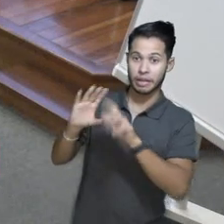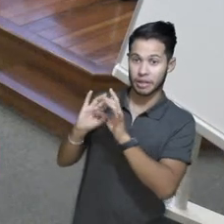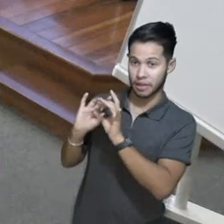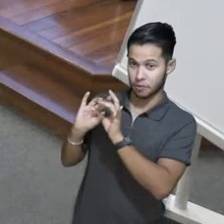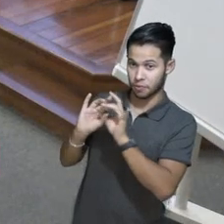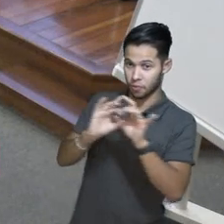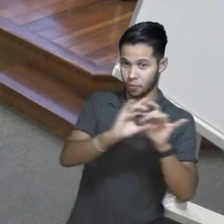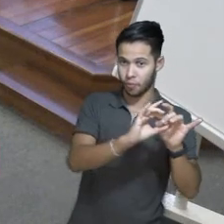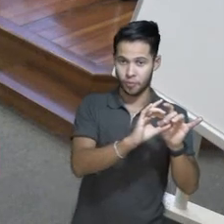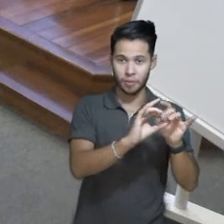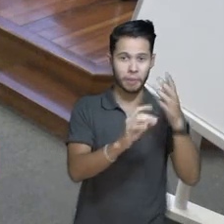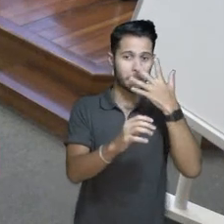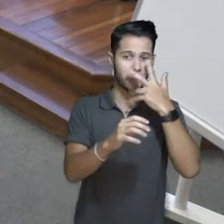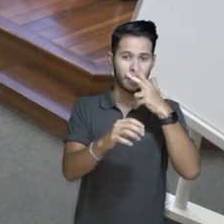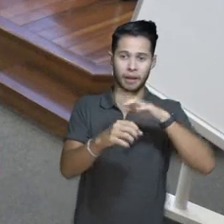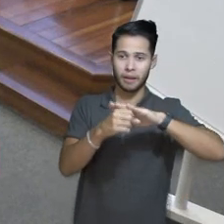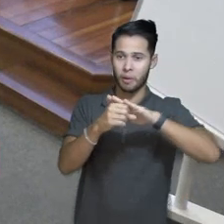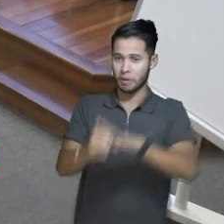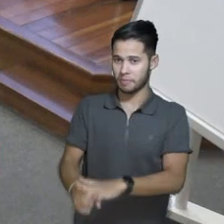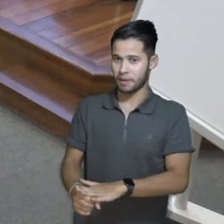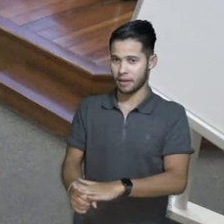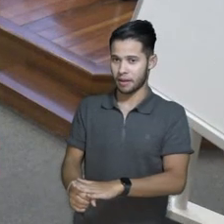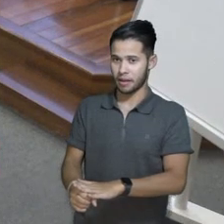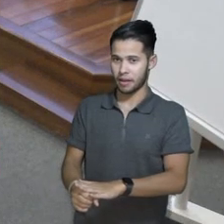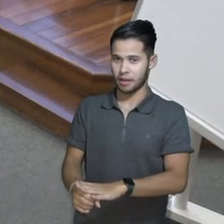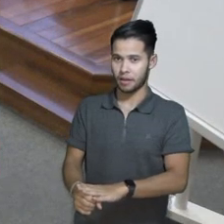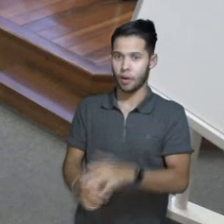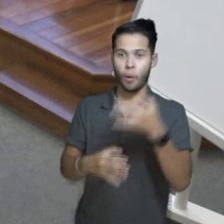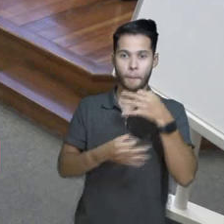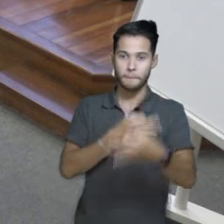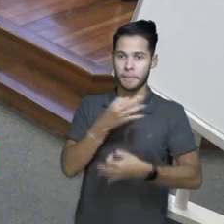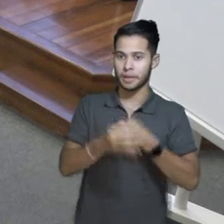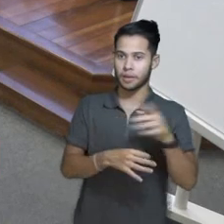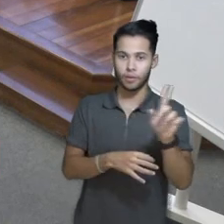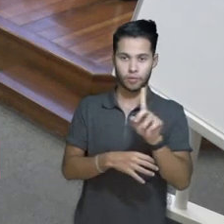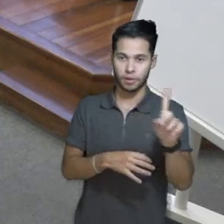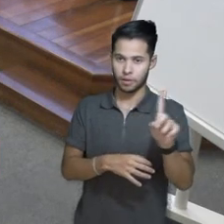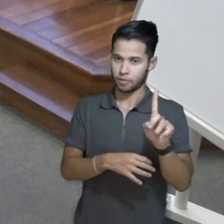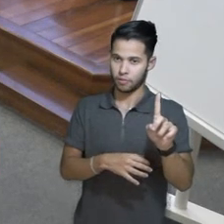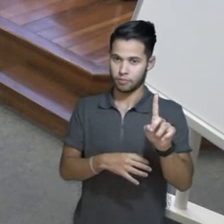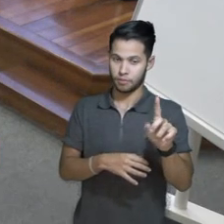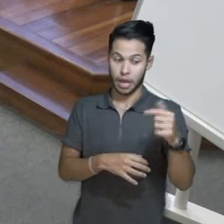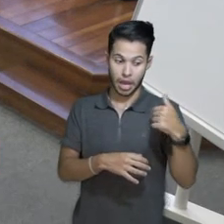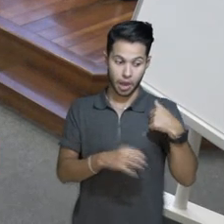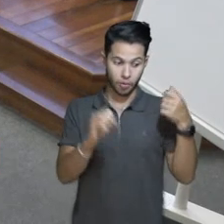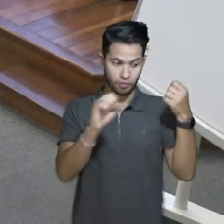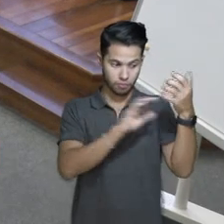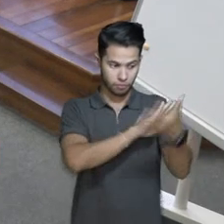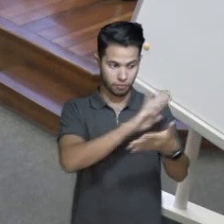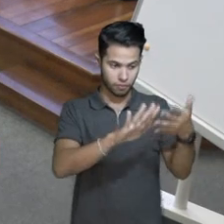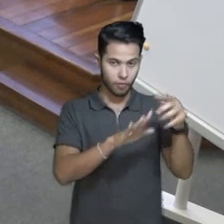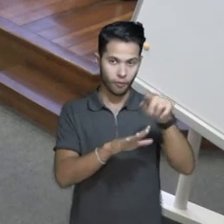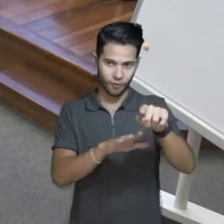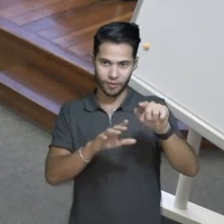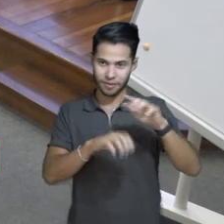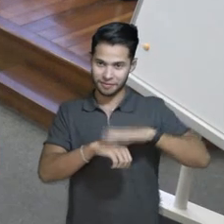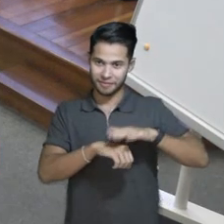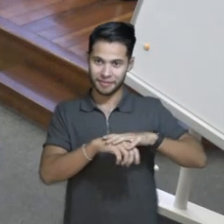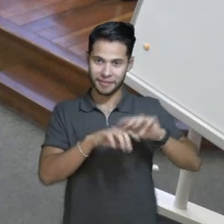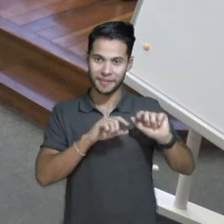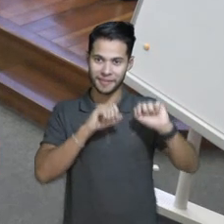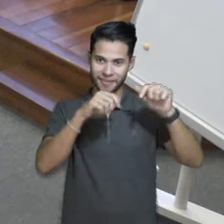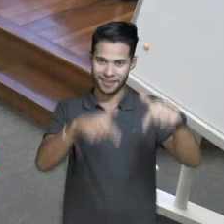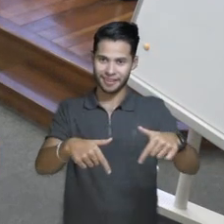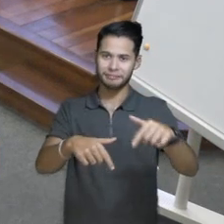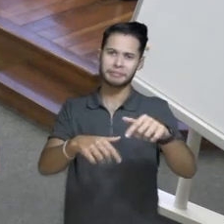esmaga tu não opina faz o que eu falo mas não faz o que e a gente encontra isso em todos os